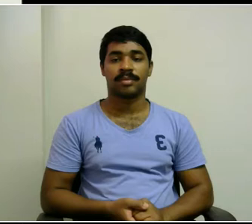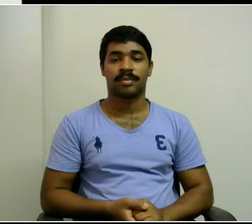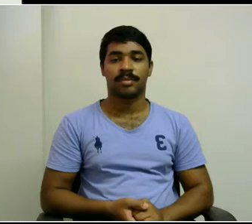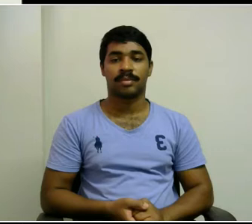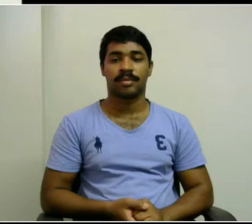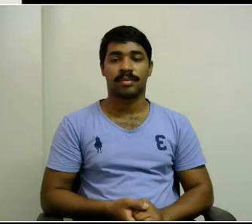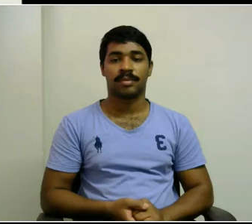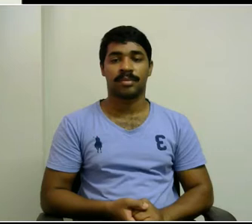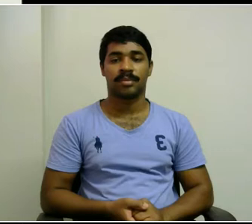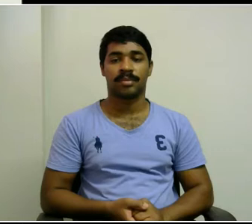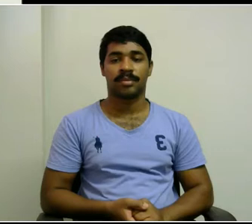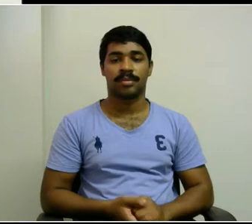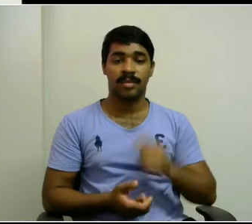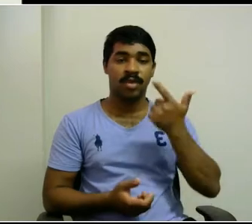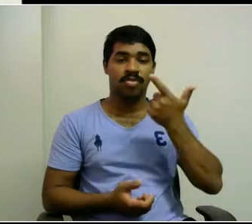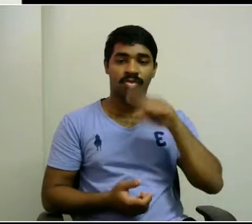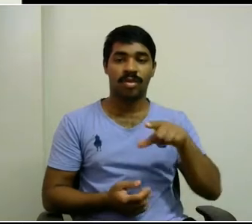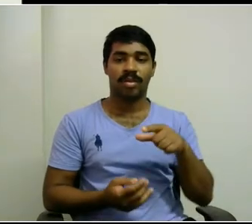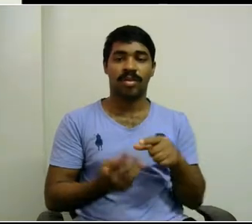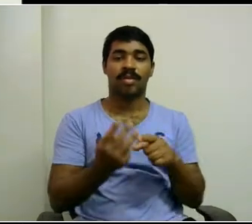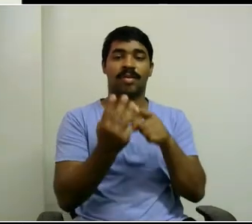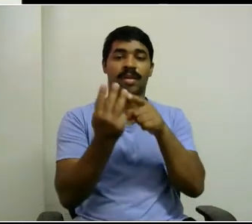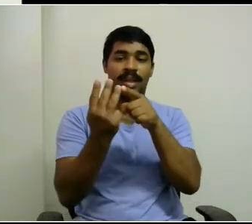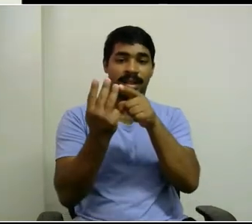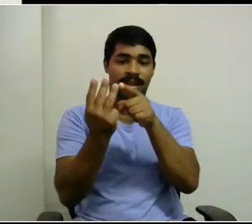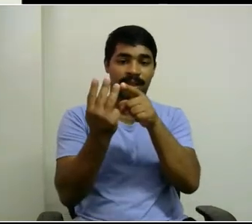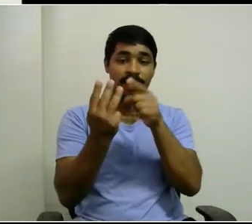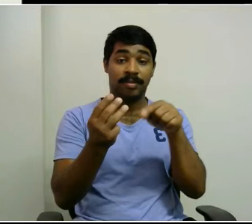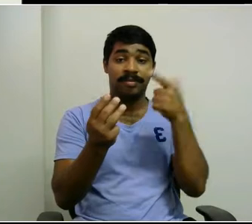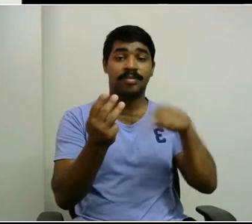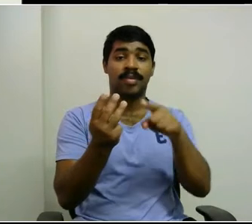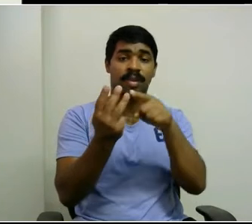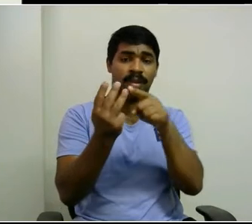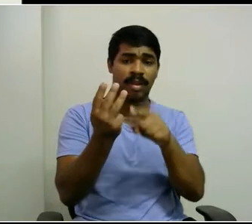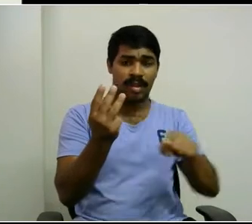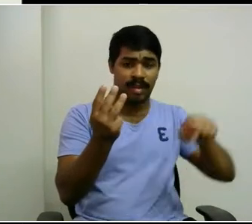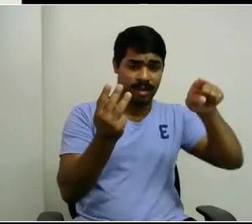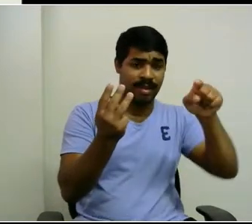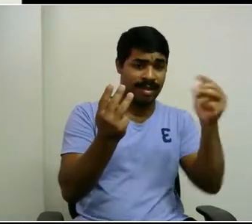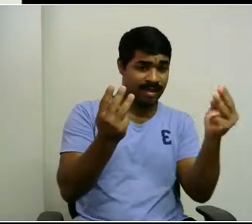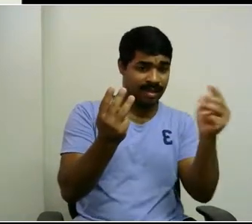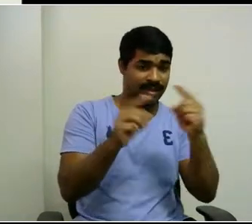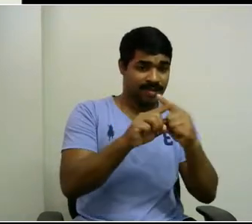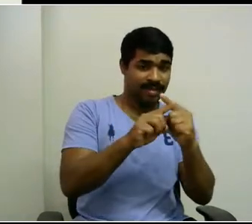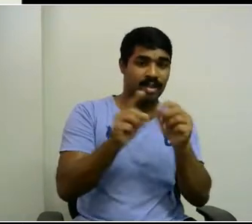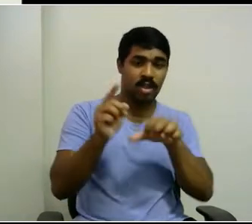Aí dividido, aqui embaixo ficaria 9, depois vocês fazem aí com calma, 3 vezes 3 ficaria